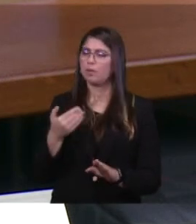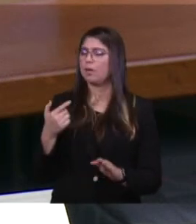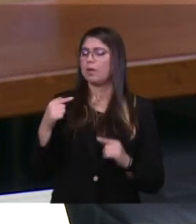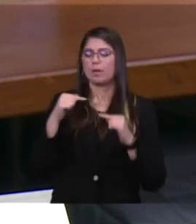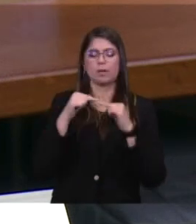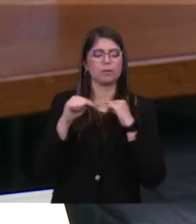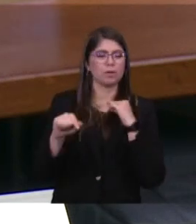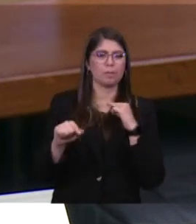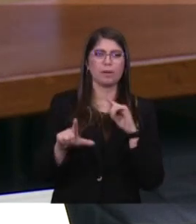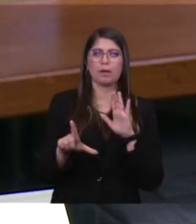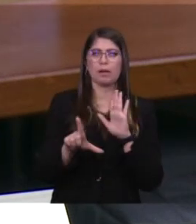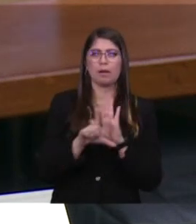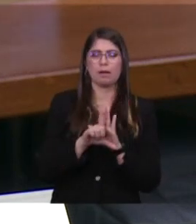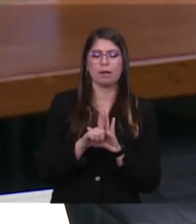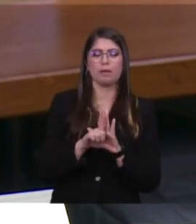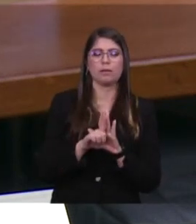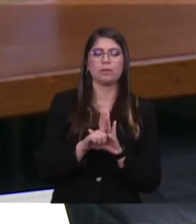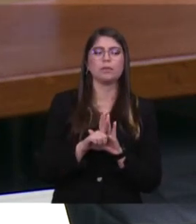Lei Complementar